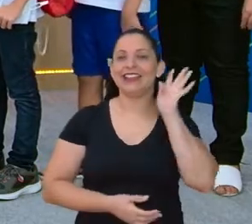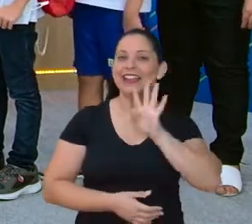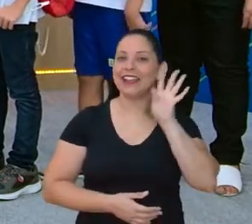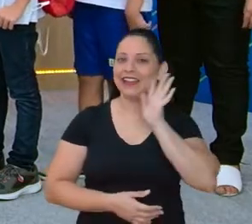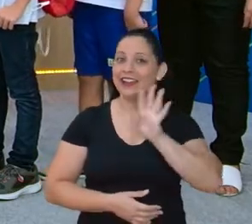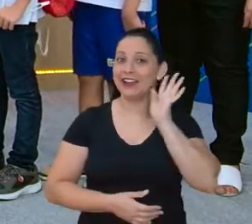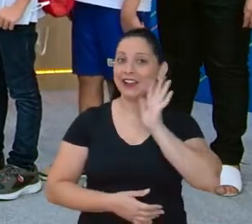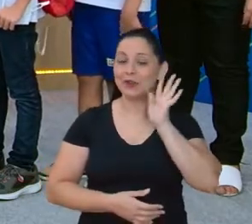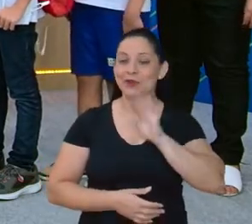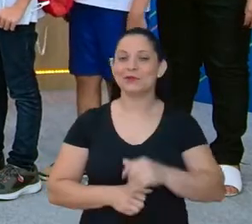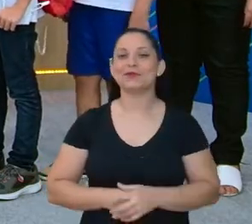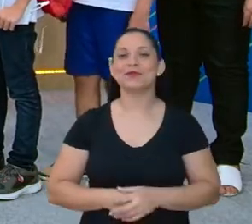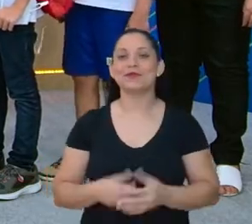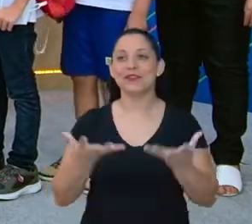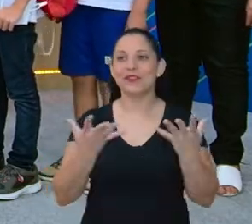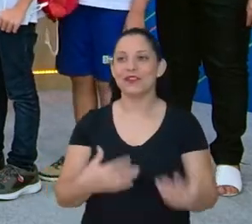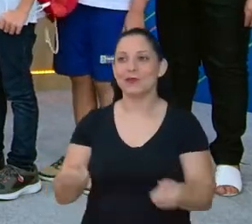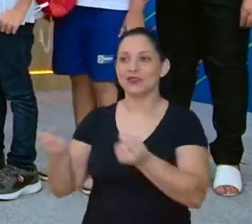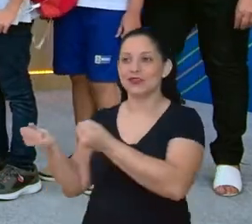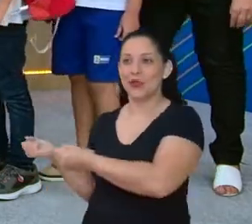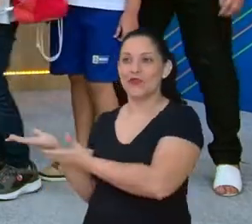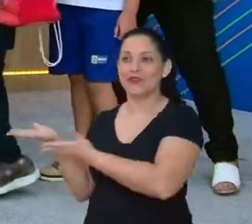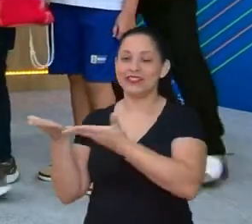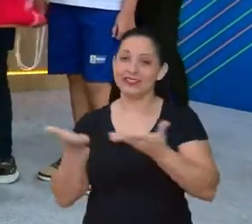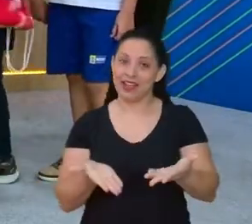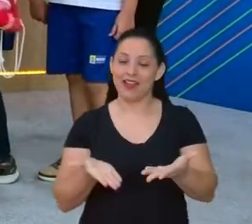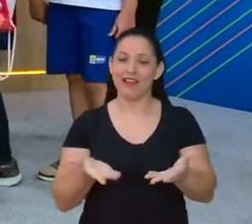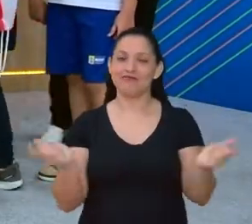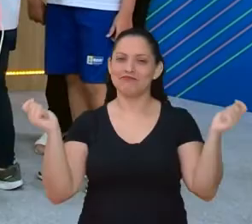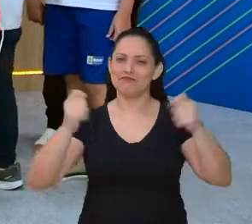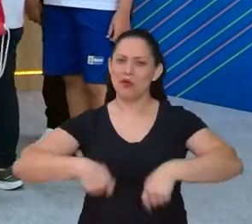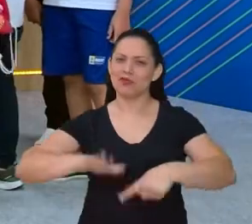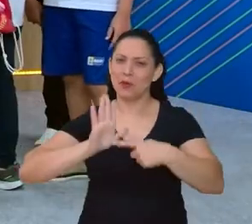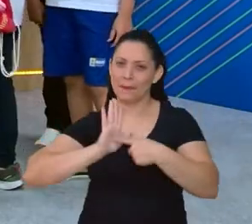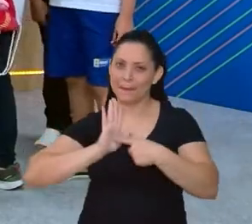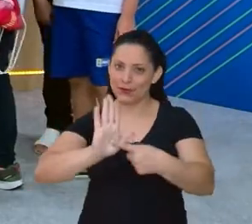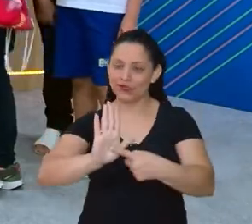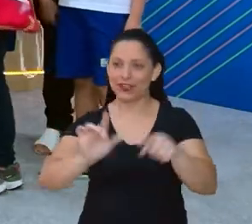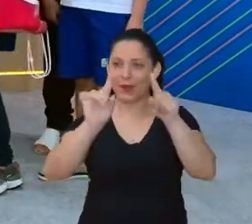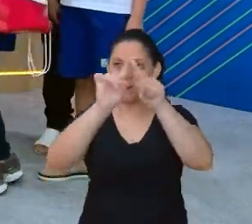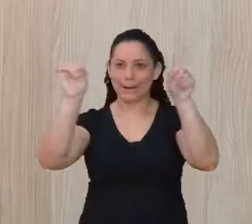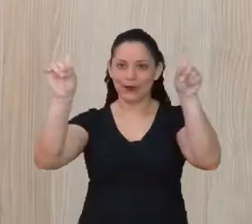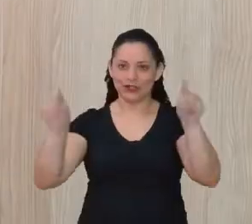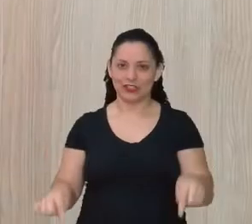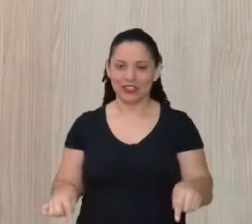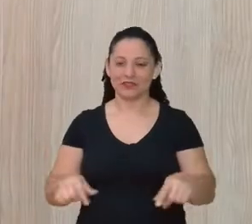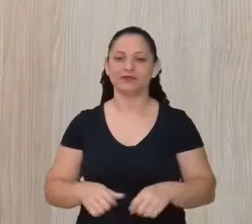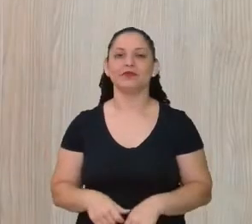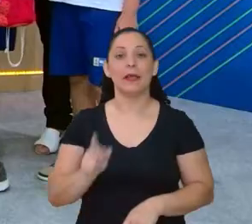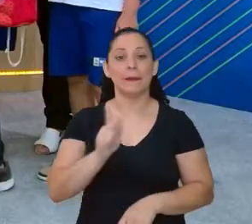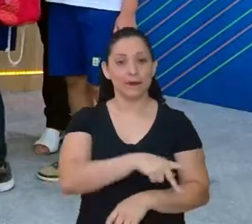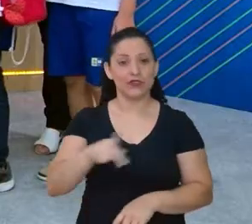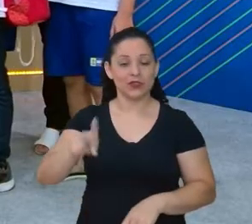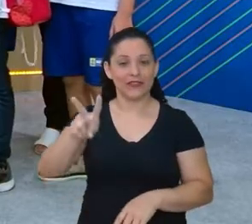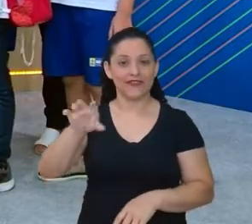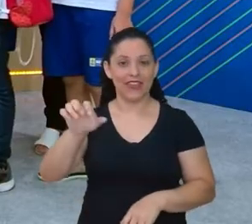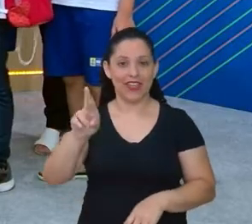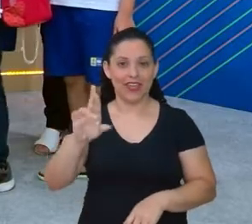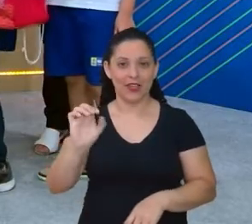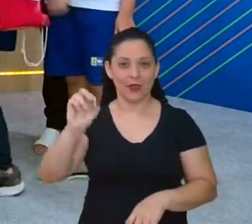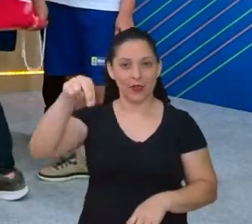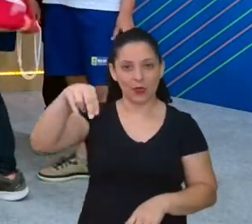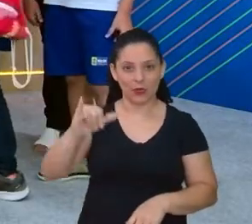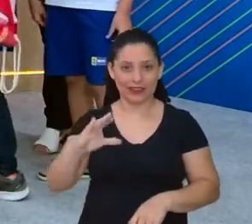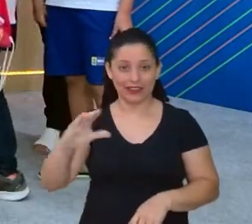Não é? né? Vamos fazer logo o convite verdade. para que eles possam apresentar esse Como é o nome da trabalho para senhora, gente. Verônica. Verônica, olha, Maravilhoso.